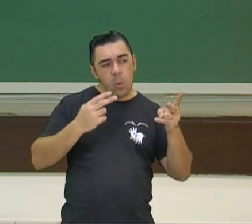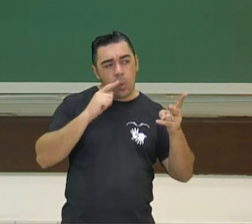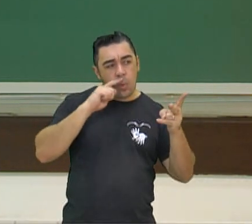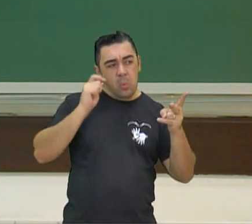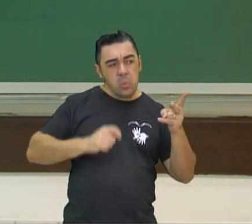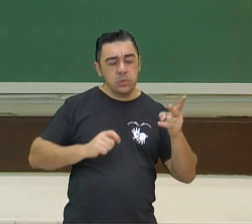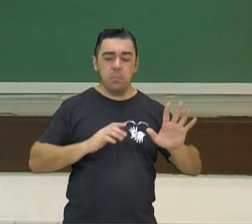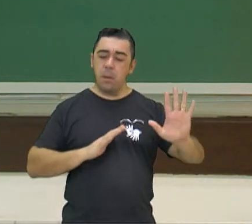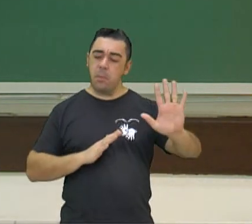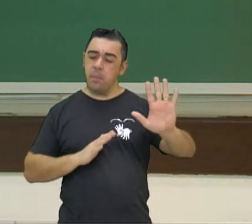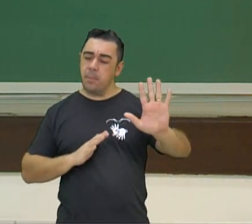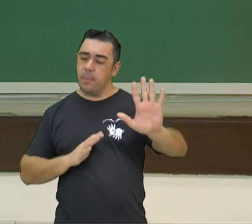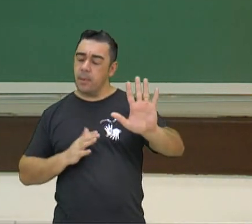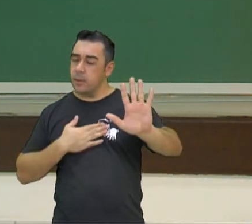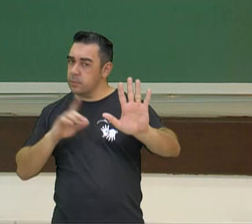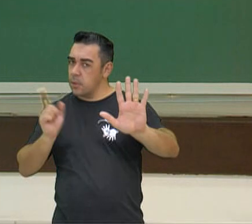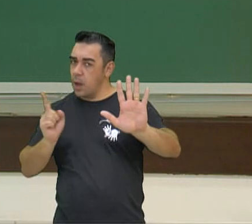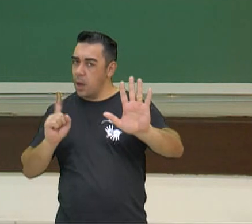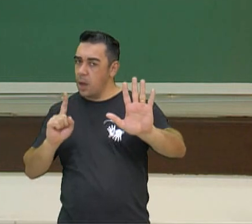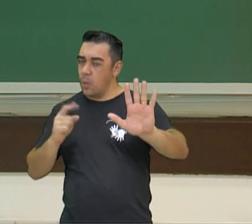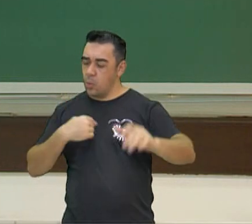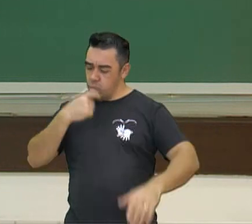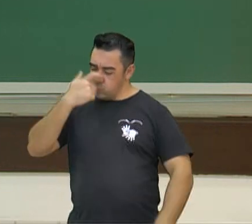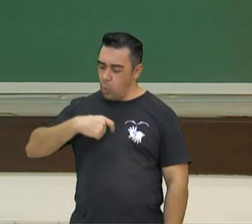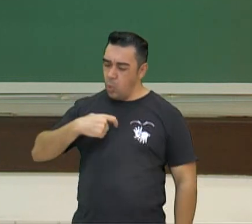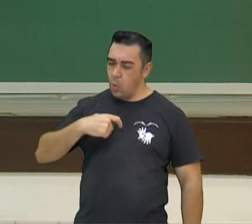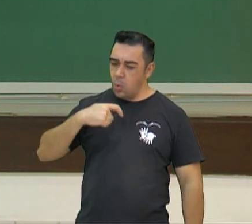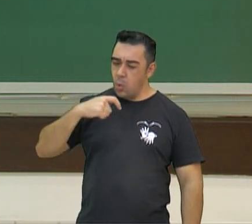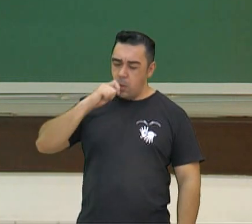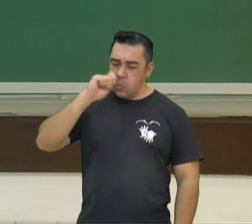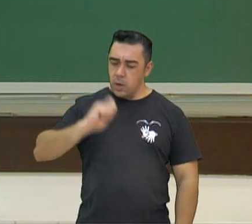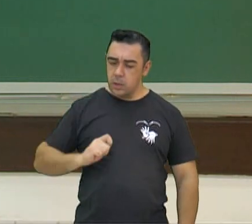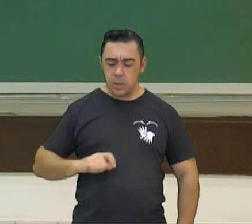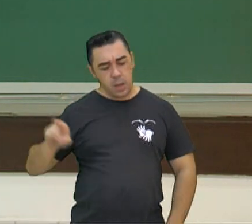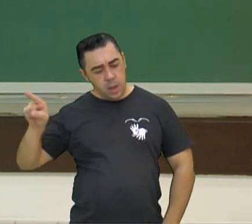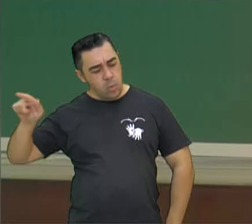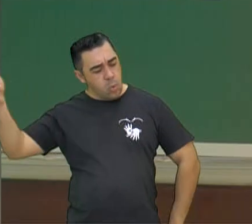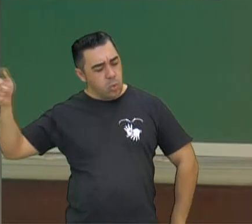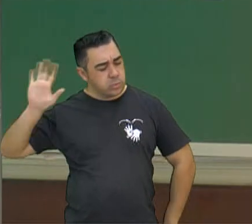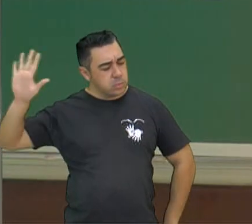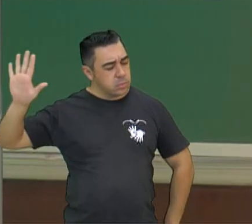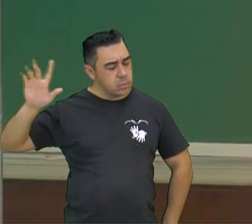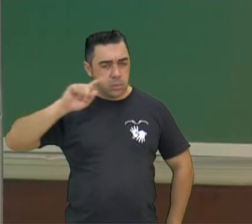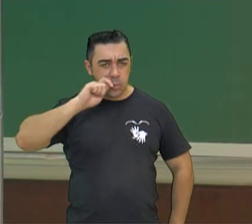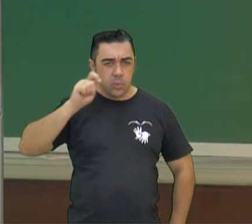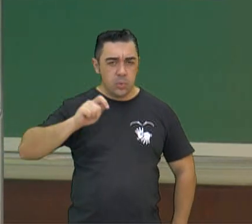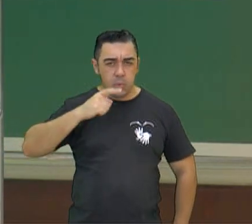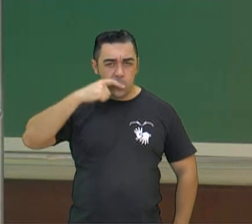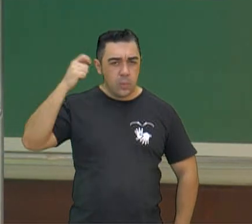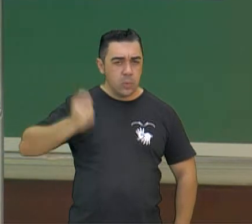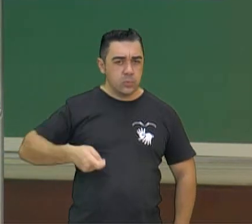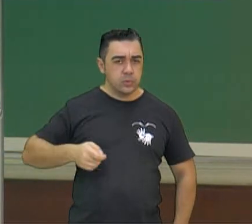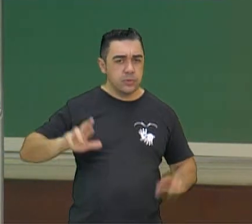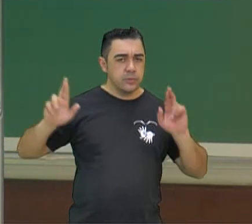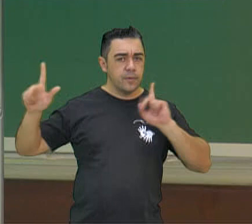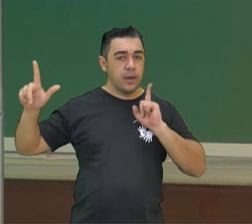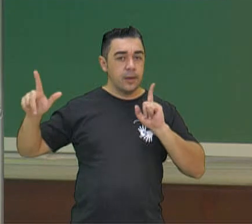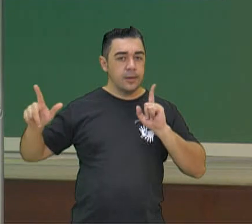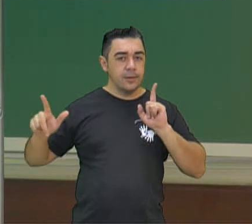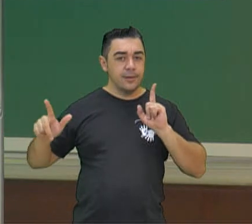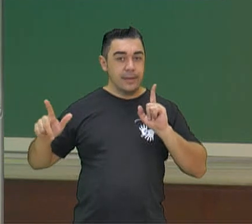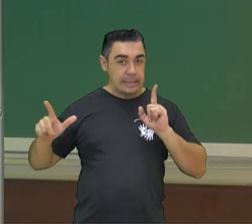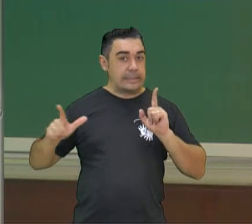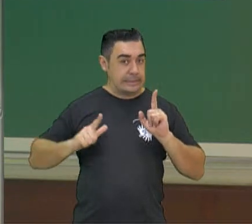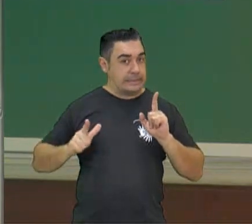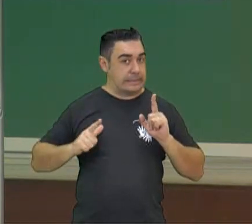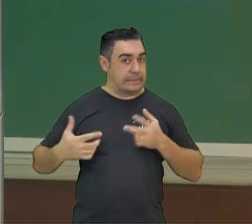gera peraí, vamos lá, eu sou ucraniano e aquele outro lá, ele é russo. Não venha dizer, não venha